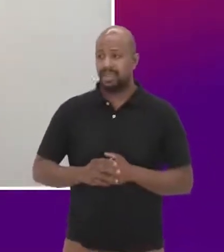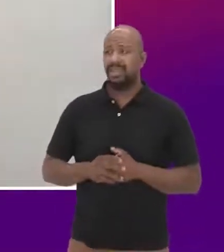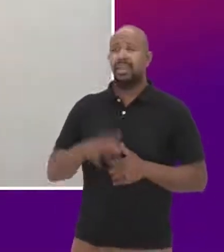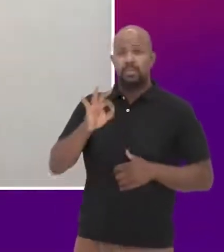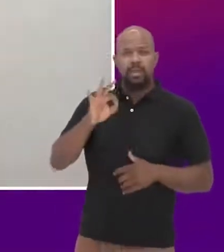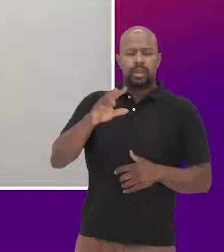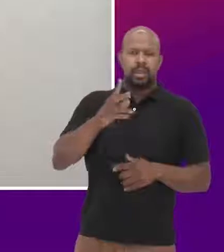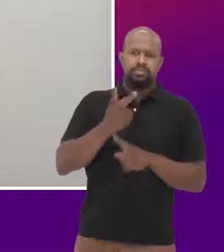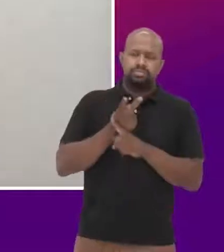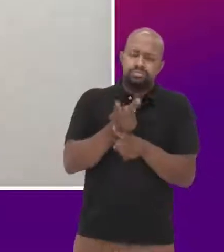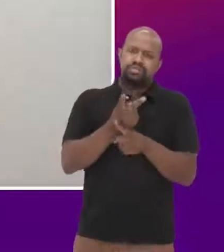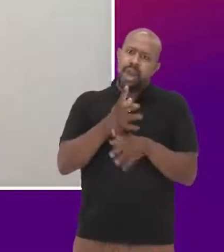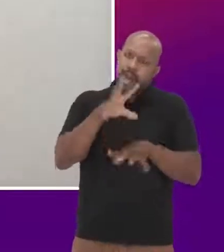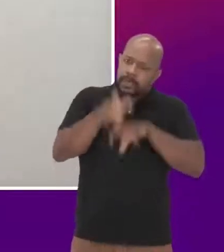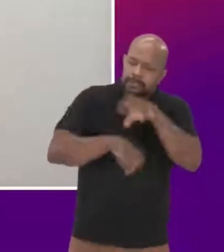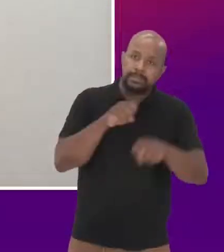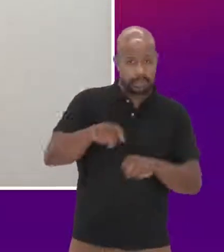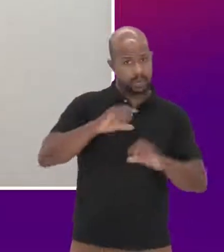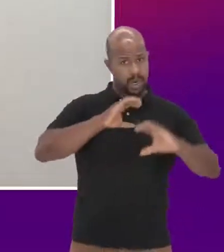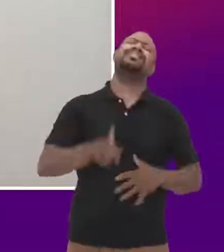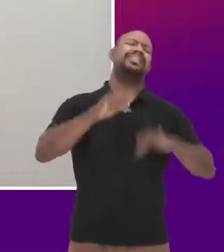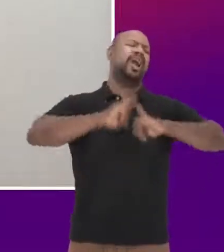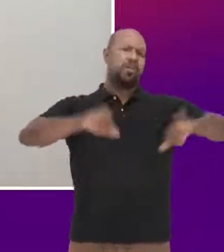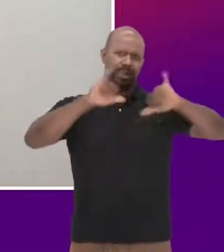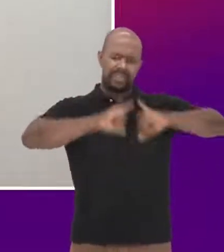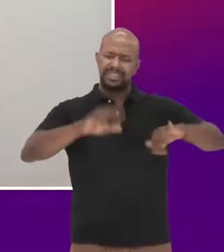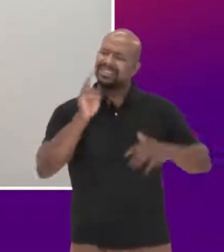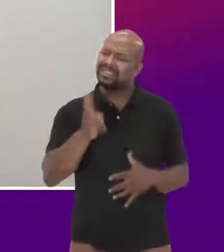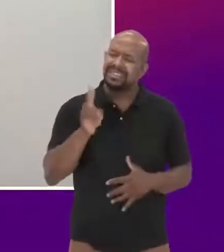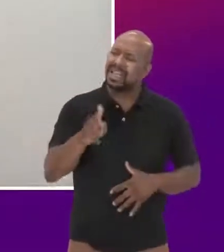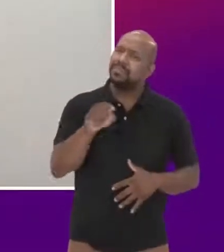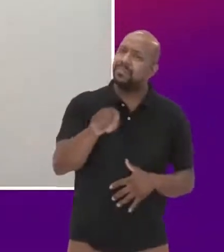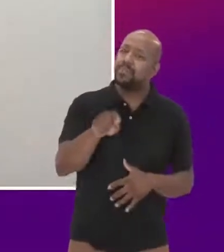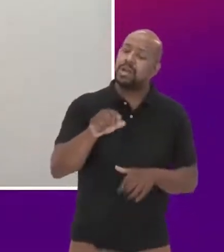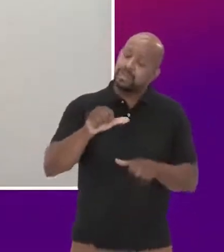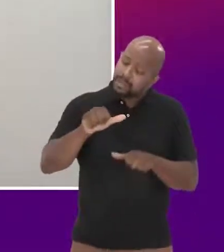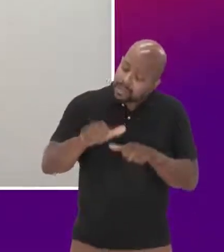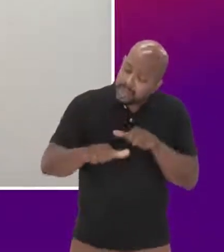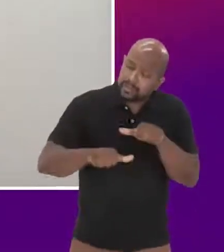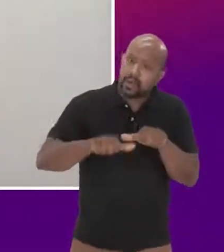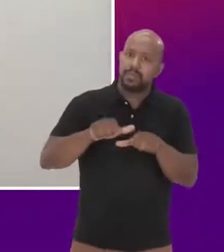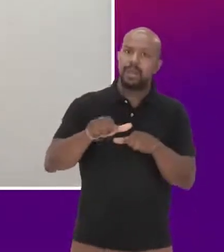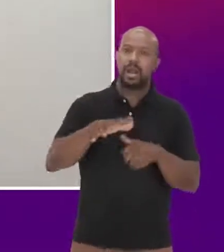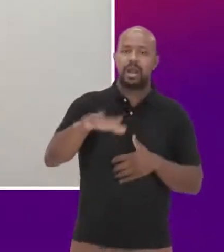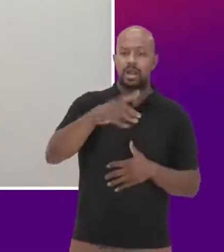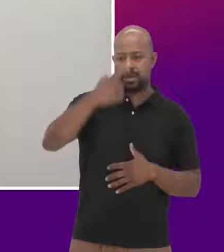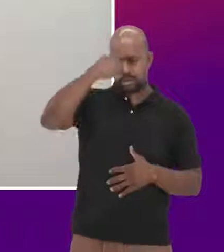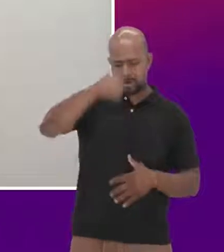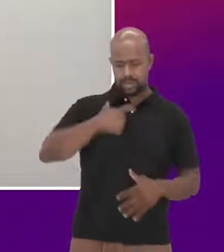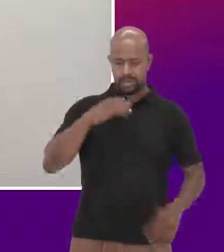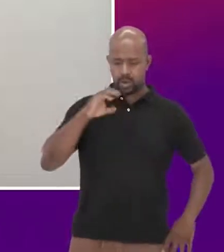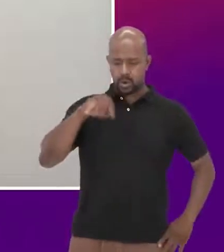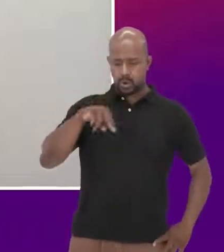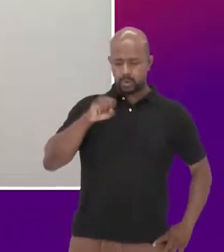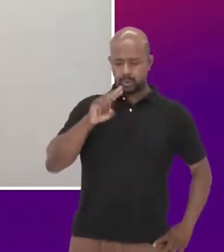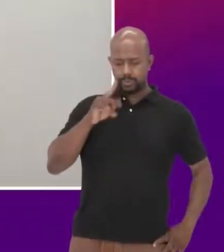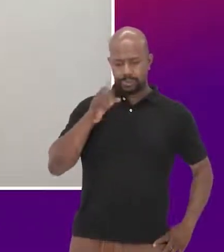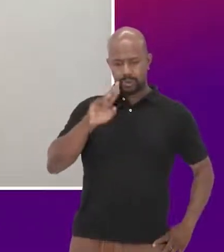grande busca da comunicação sempre é transformar o consumidor em